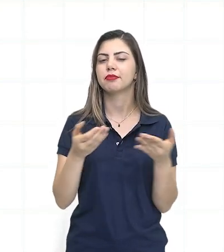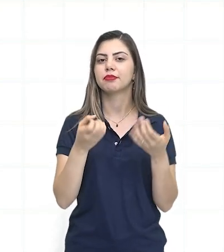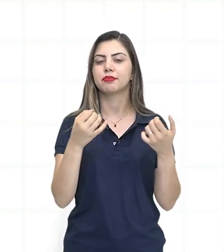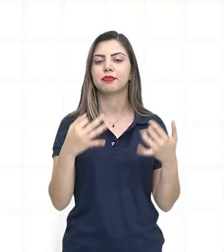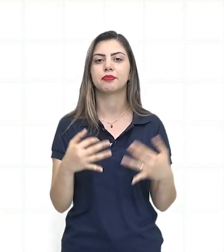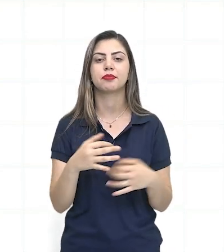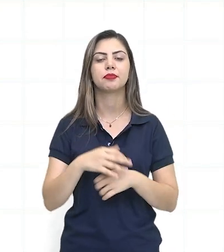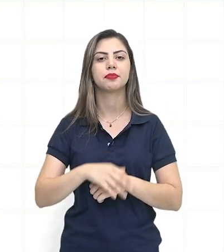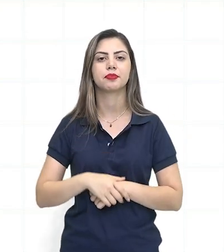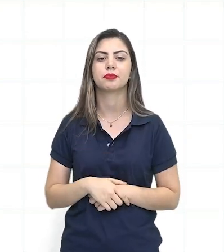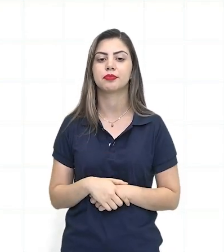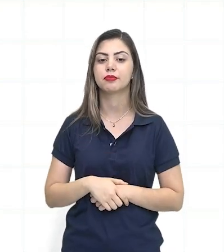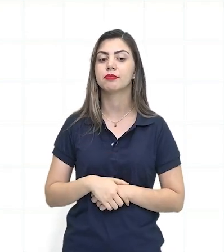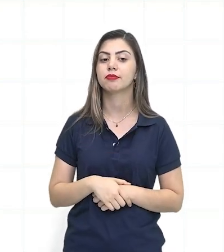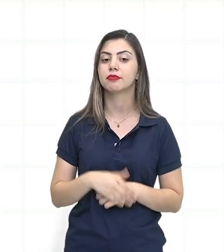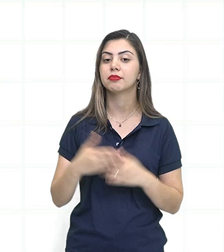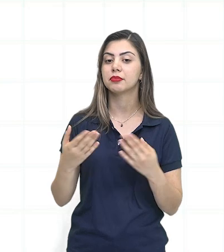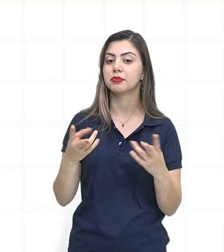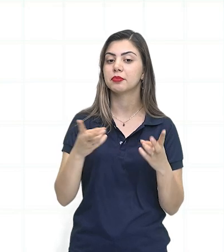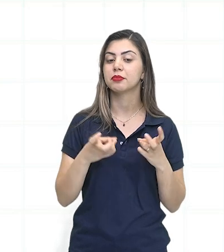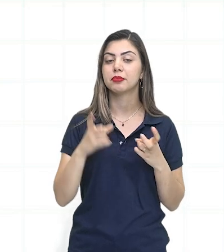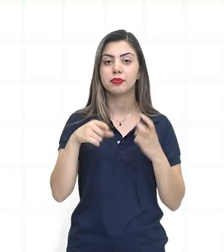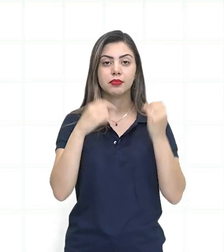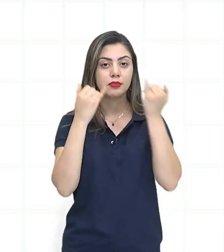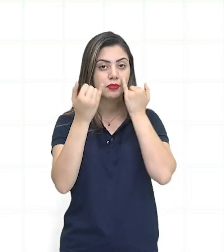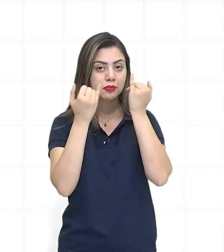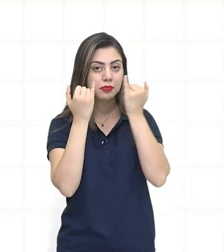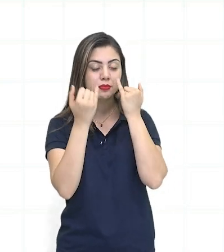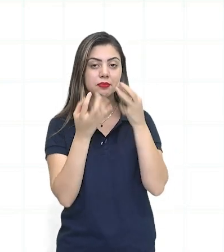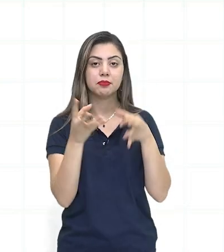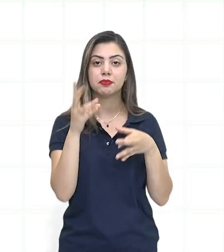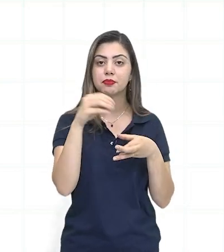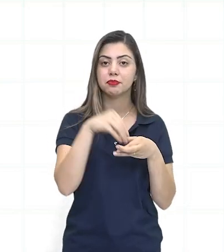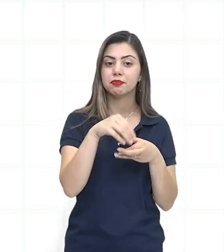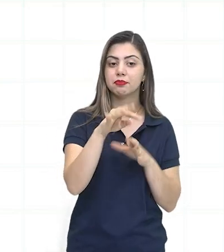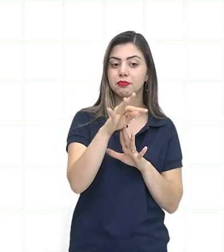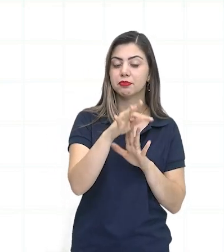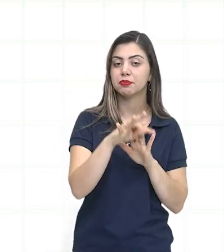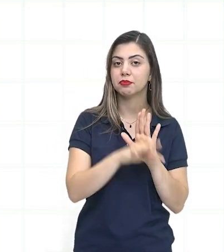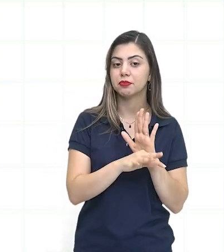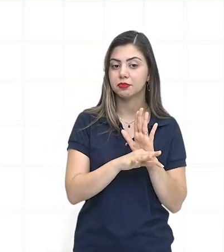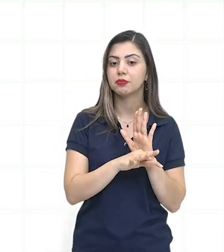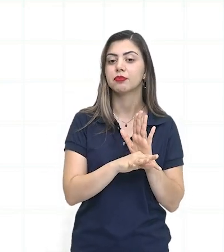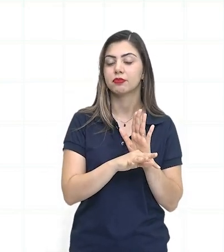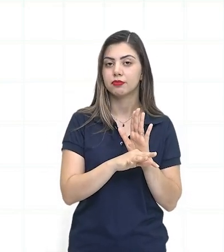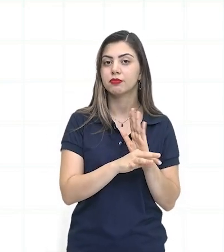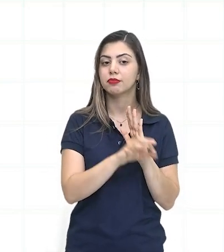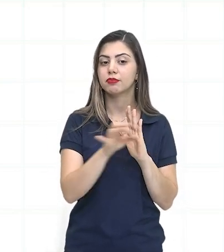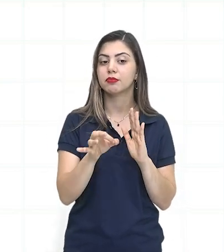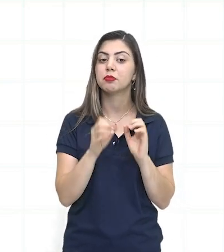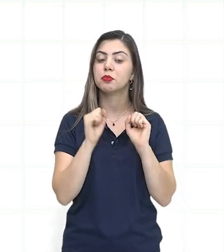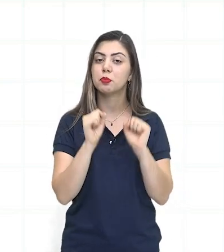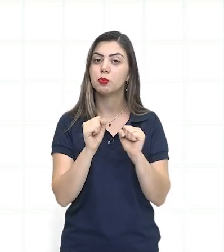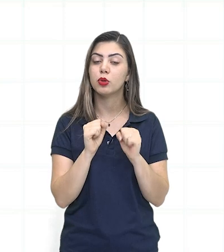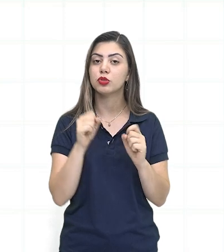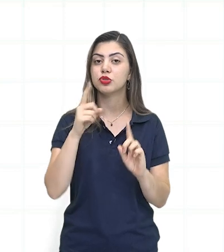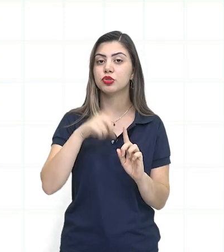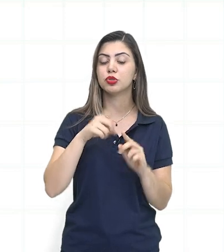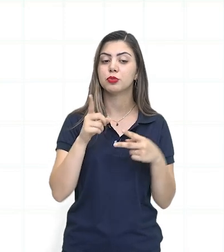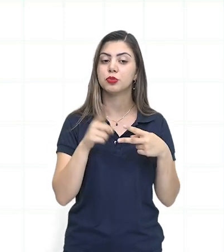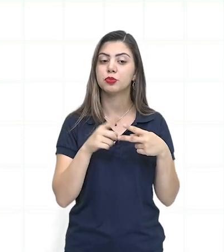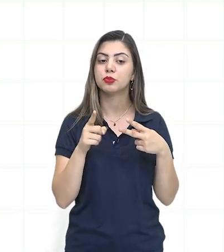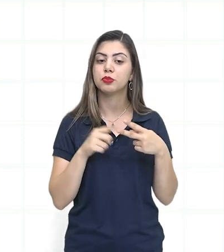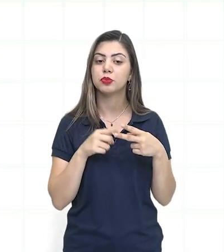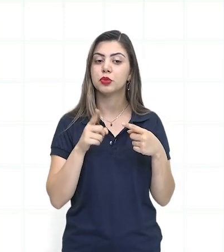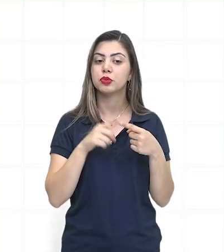explícitas, certo? As informações de um texto, elas vão aparecer, elas estão no texto de forma explícita